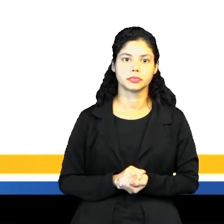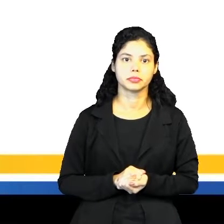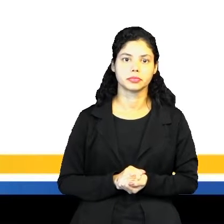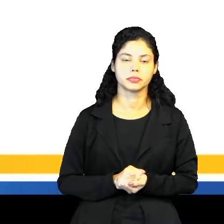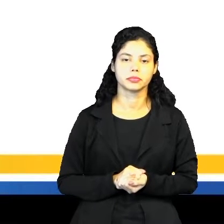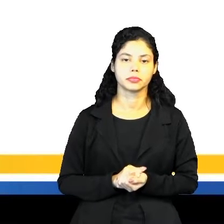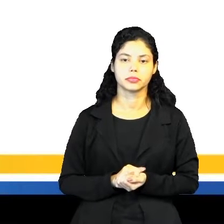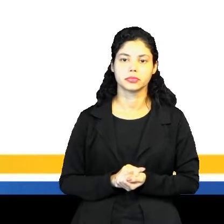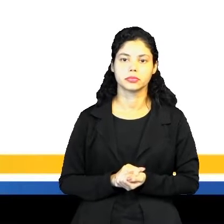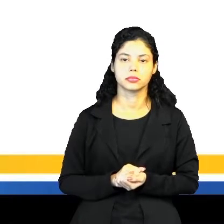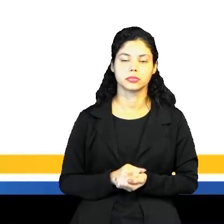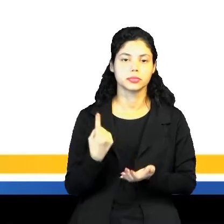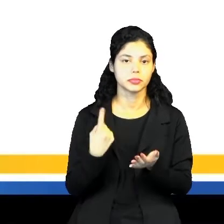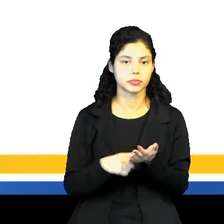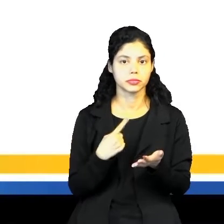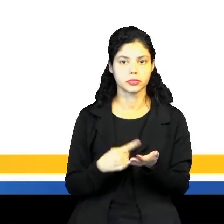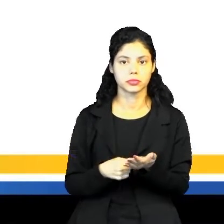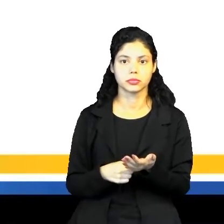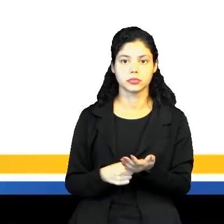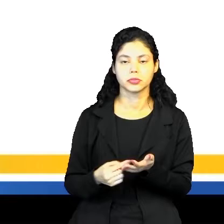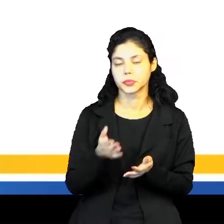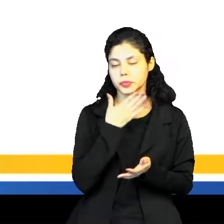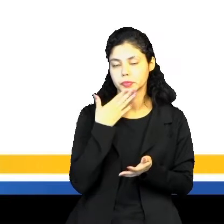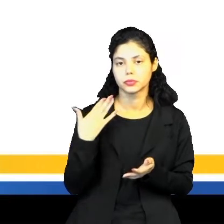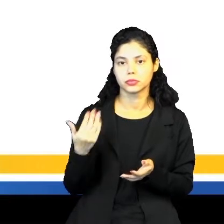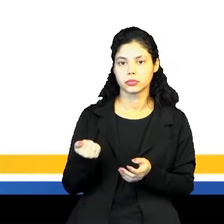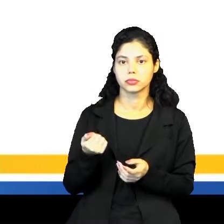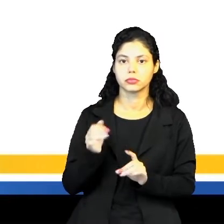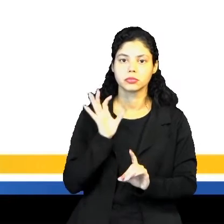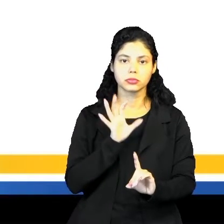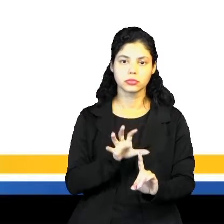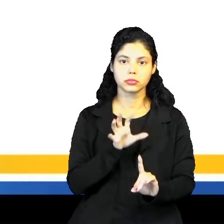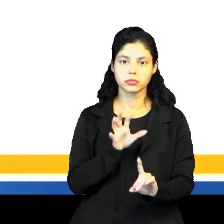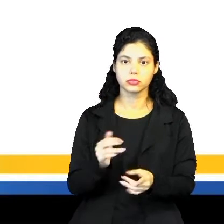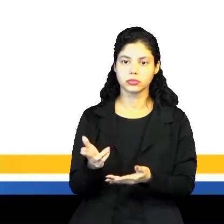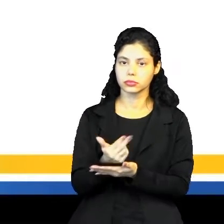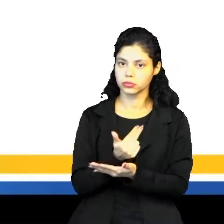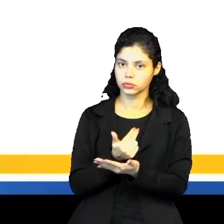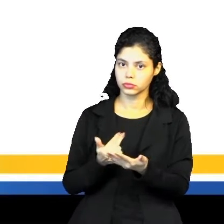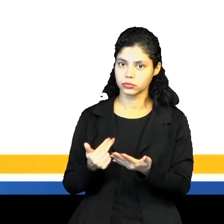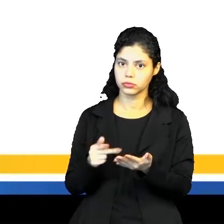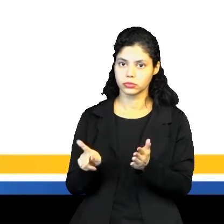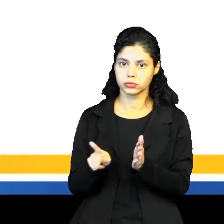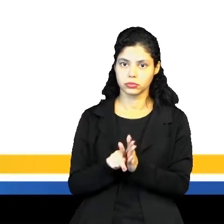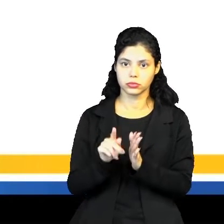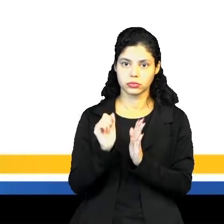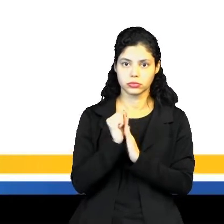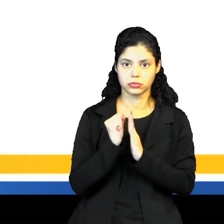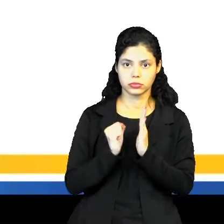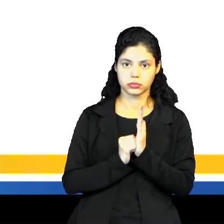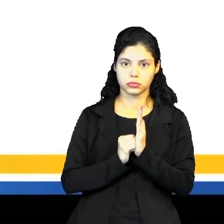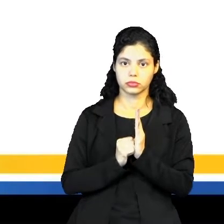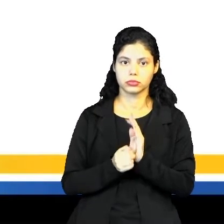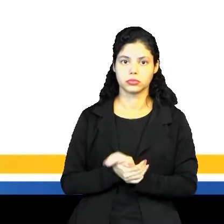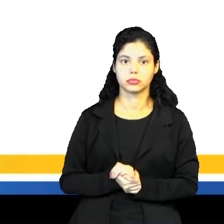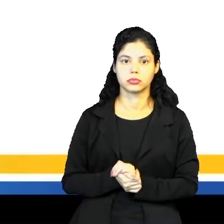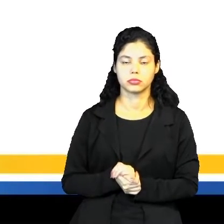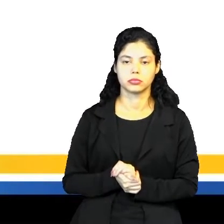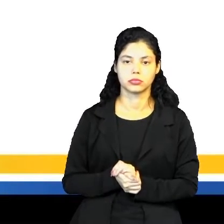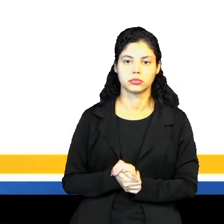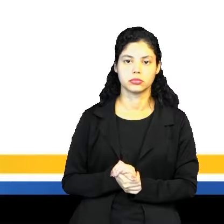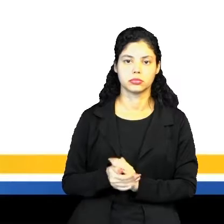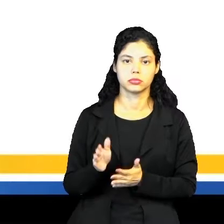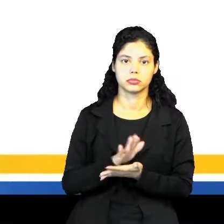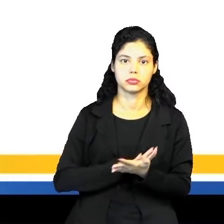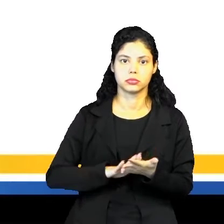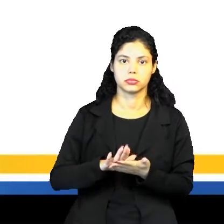seu siglo. Ou seja, ele foi considerado um dos melhores e mais influentes artistas do seu século. Ganhou aí